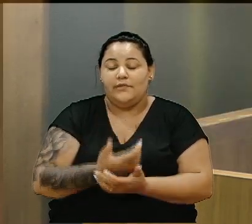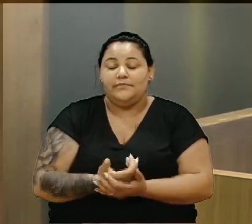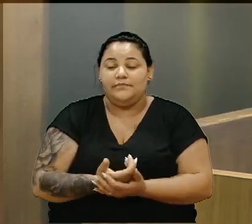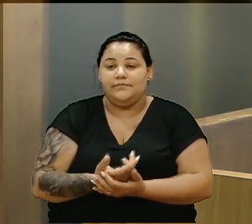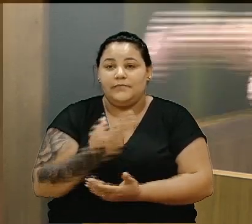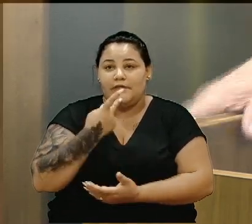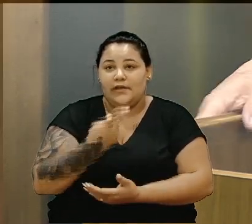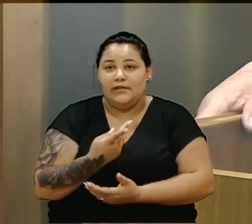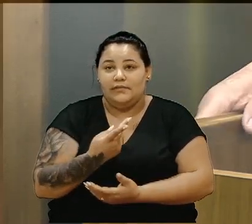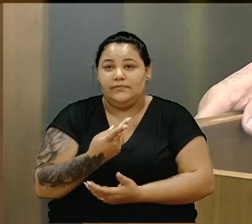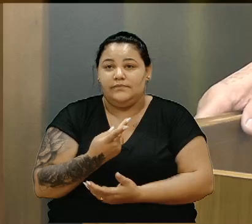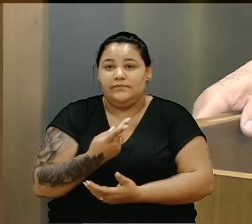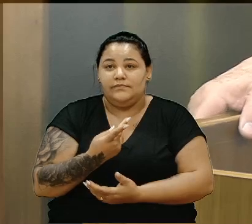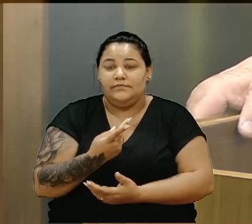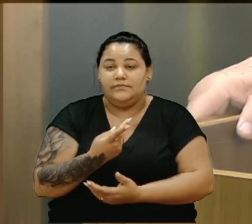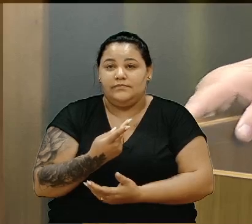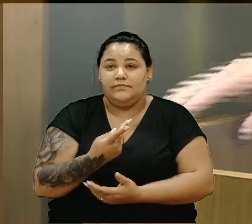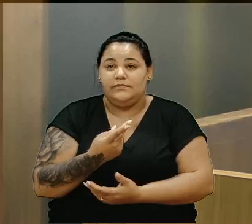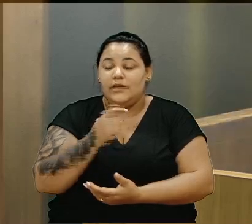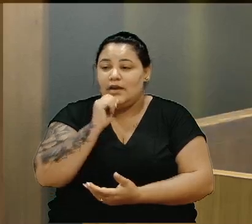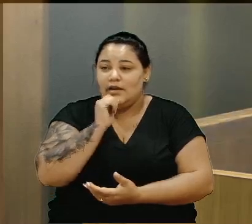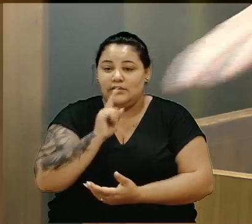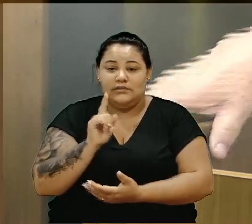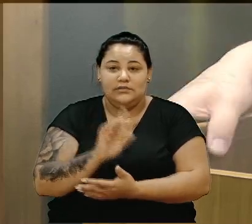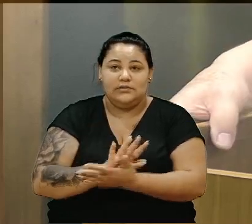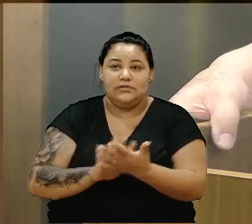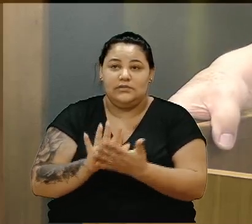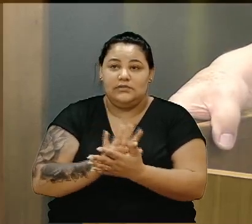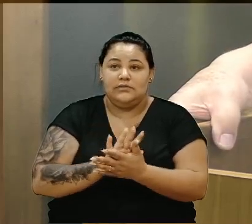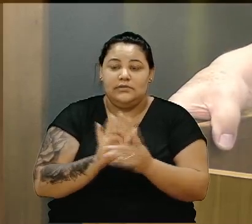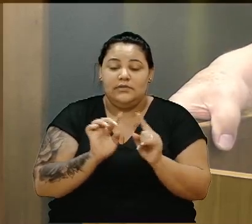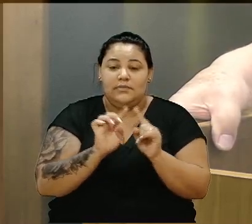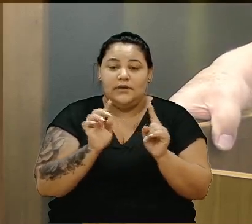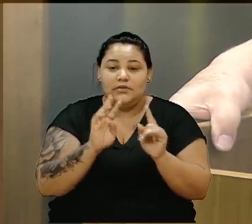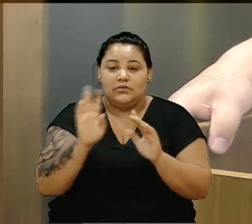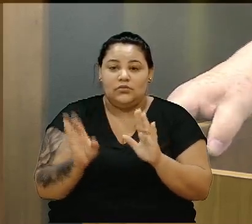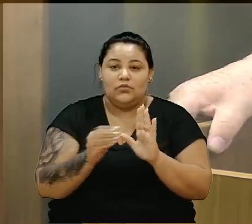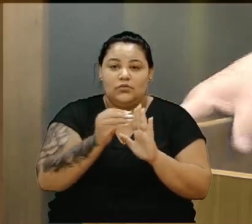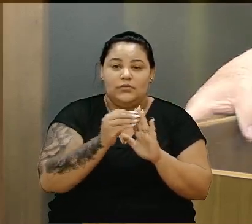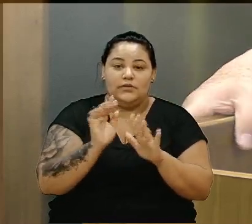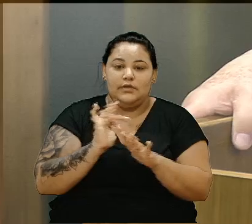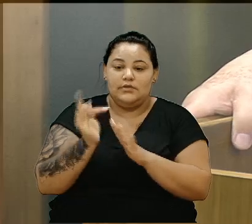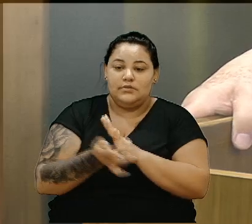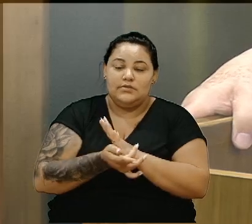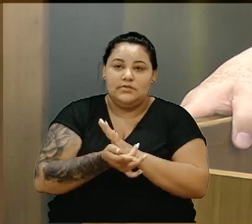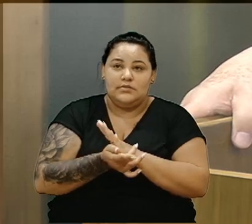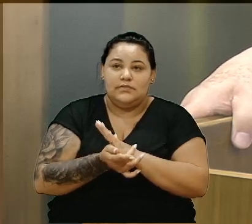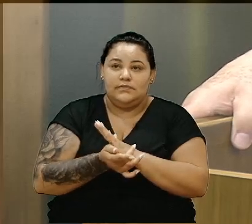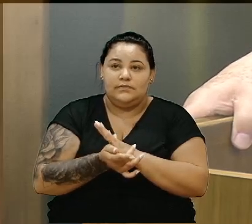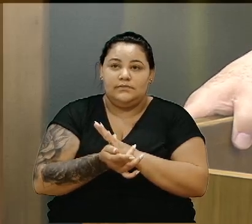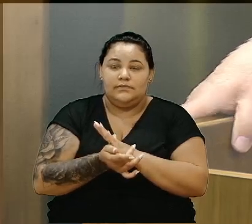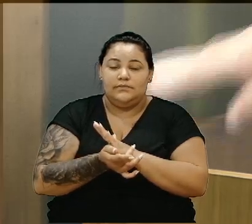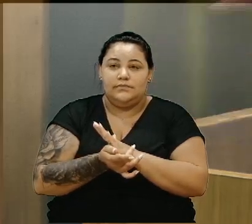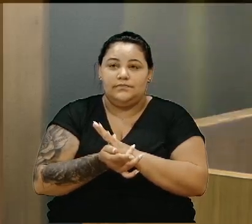depoimento não tem nada de errado, mas aí quando tu bota na rede social, aí